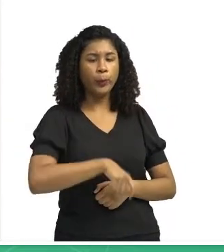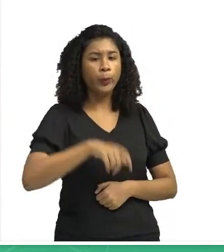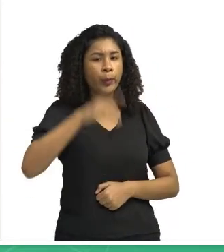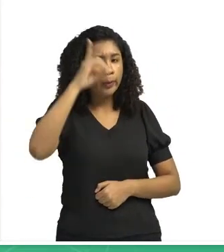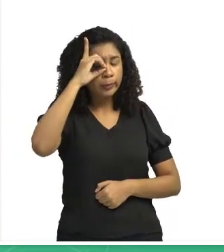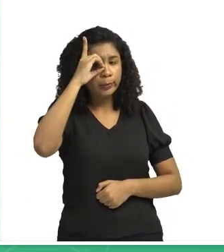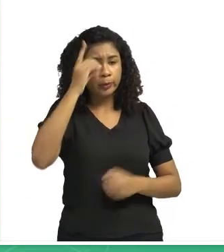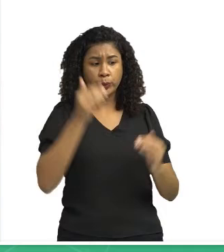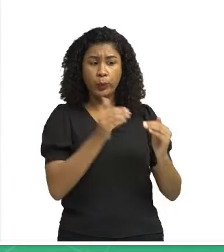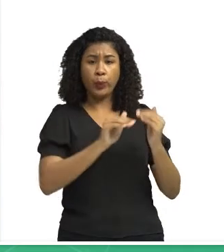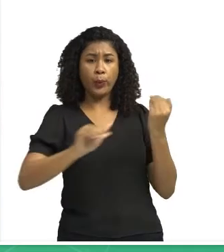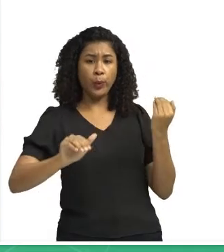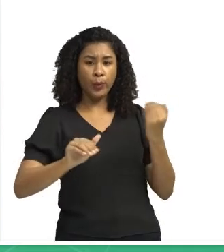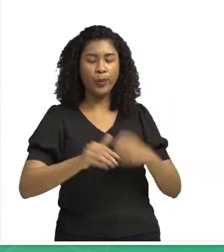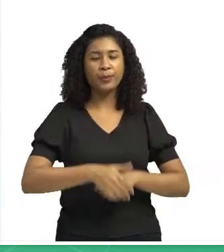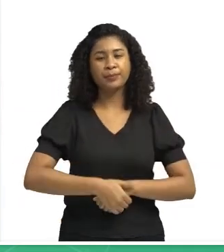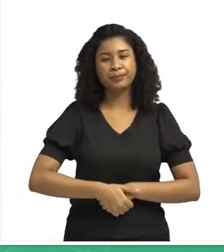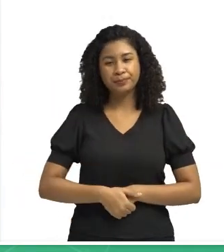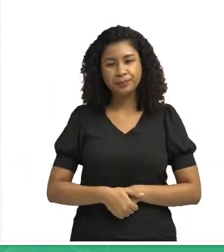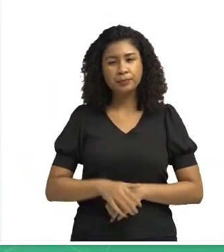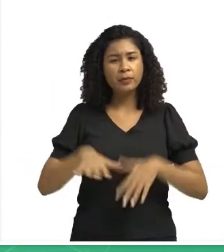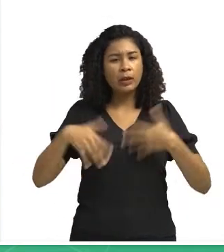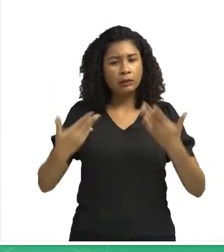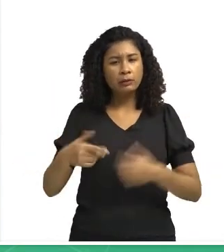suas experiências, ele